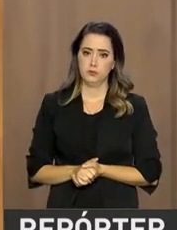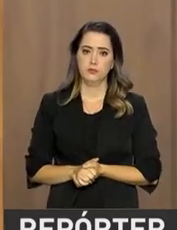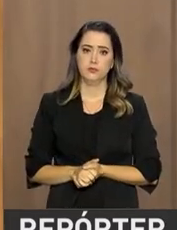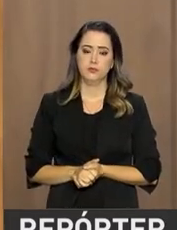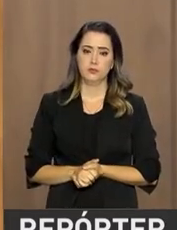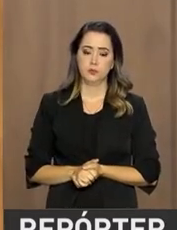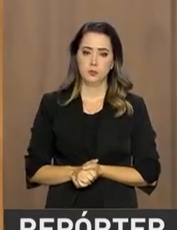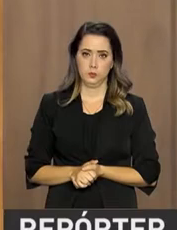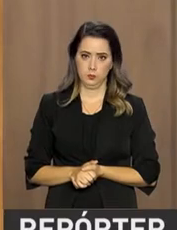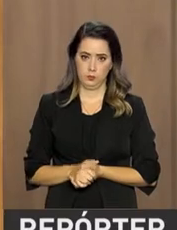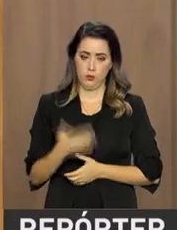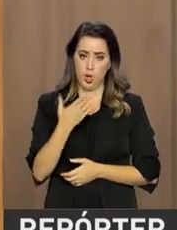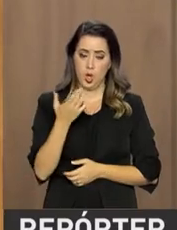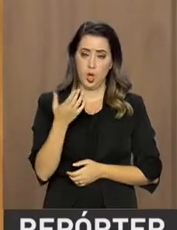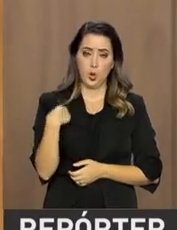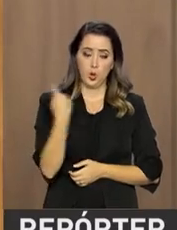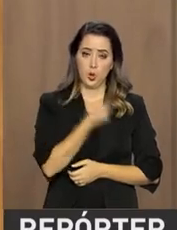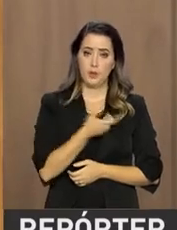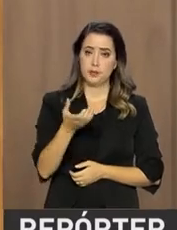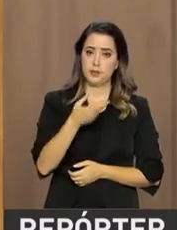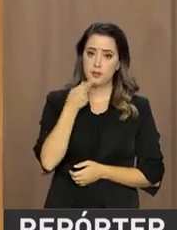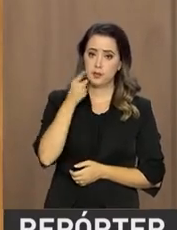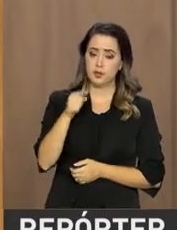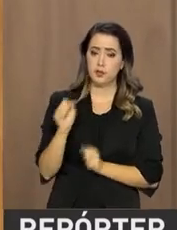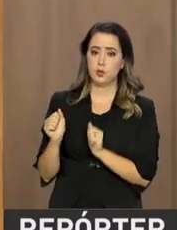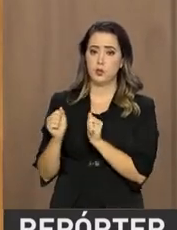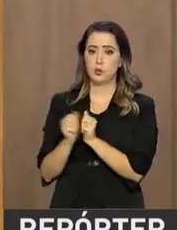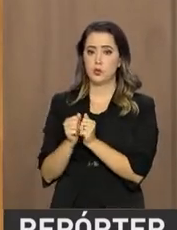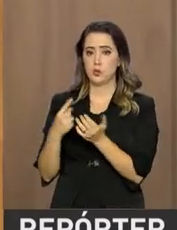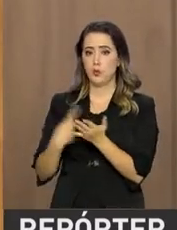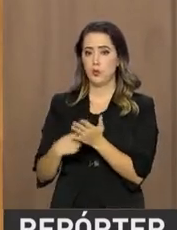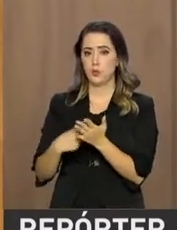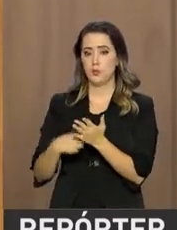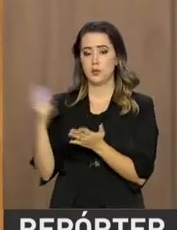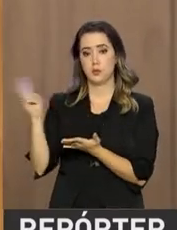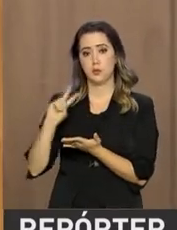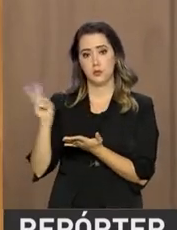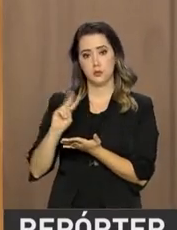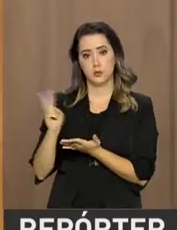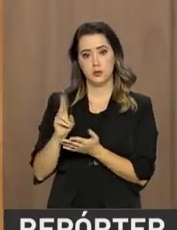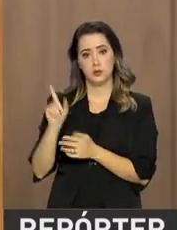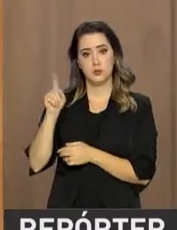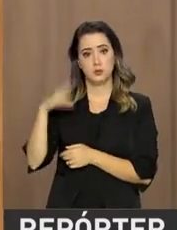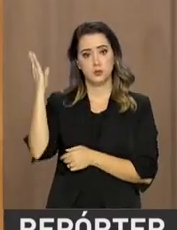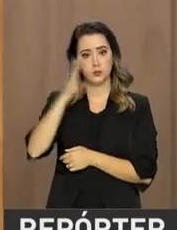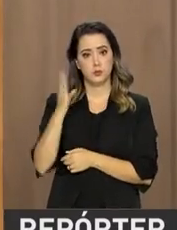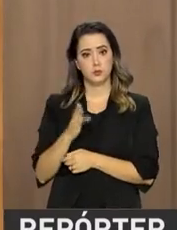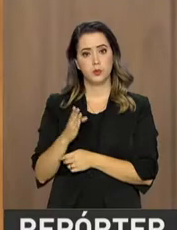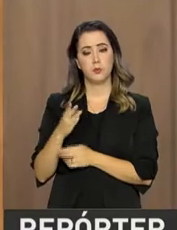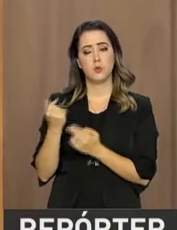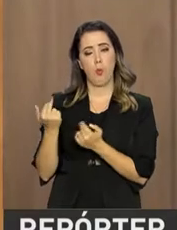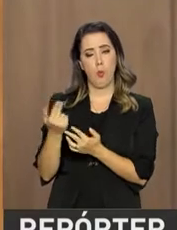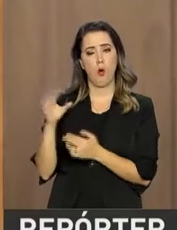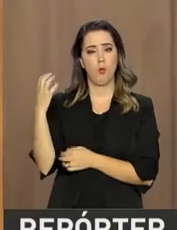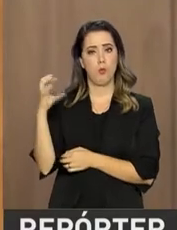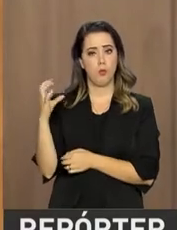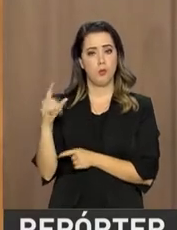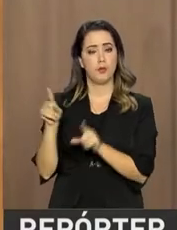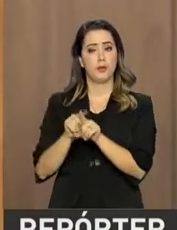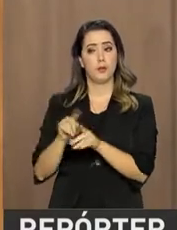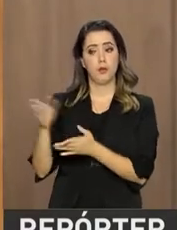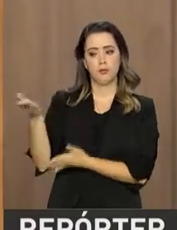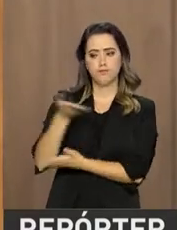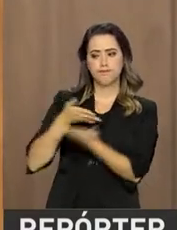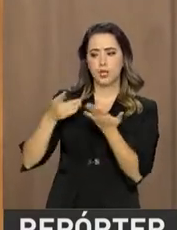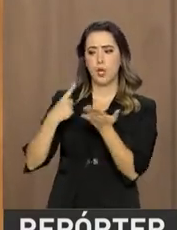evidenciar que a nossa relação com a Venezuela, pelo menos da parte do Brasil e certamente da Colômbia, é uma